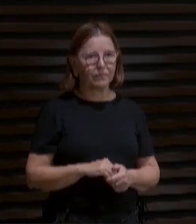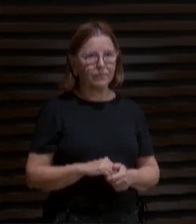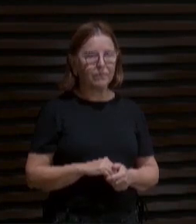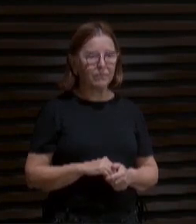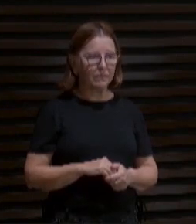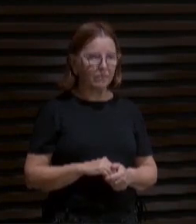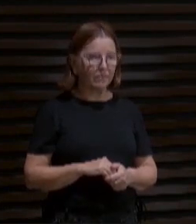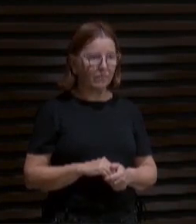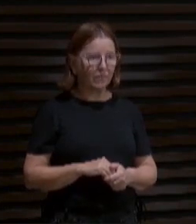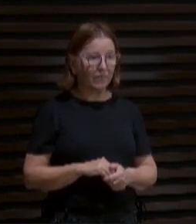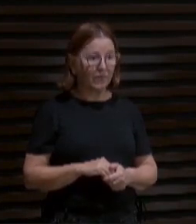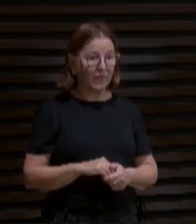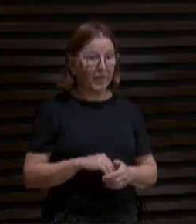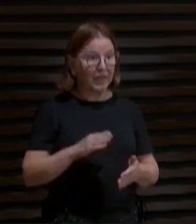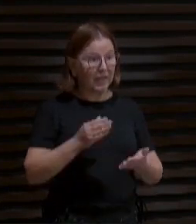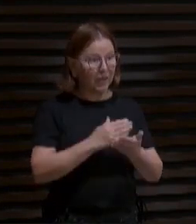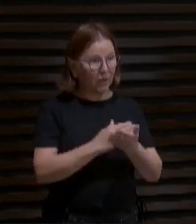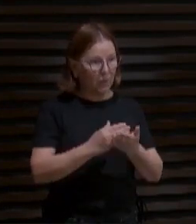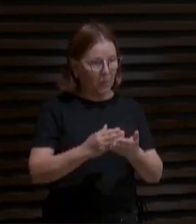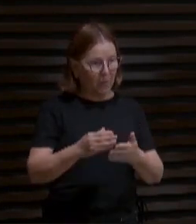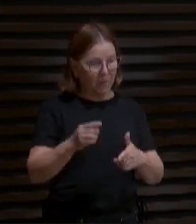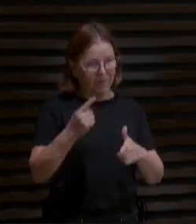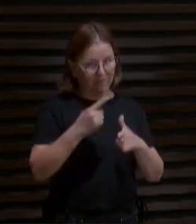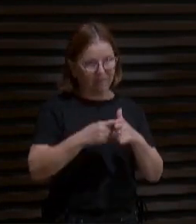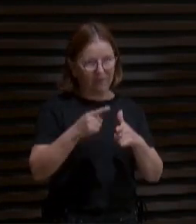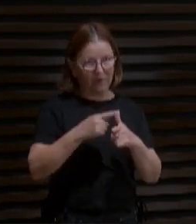Aqui começa um problema.